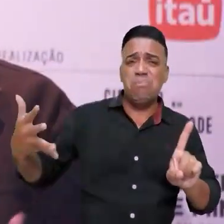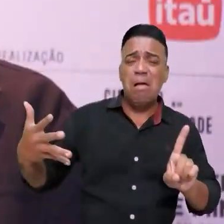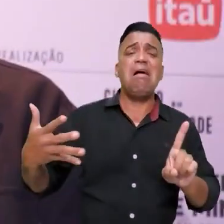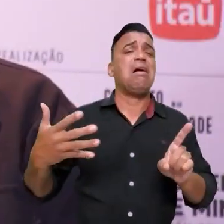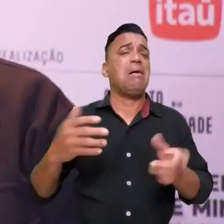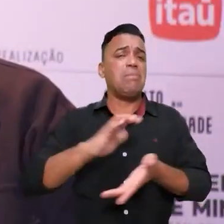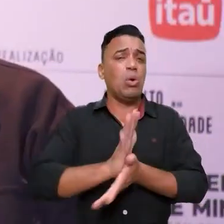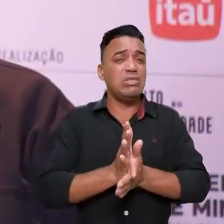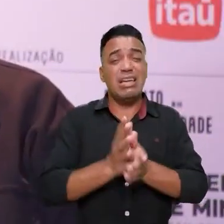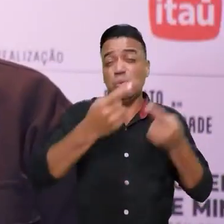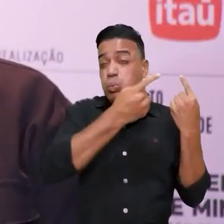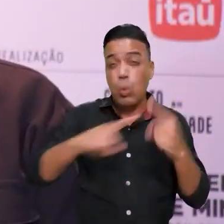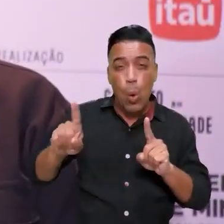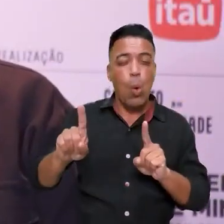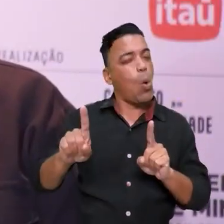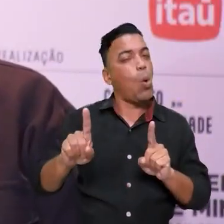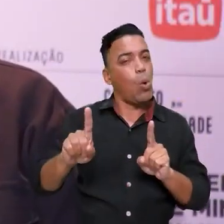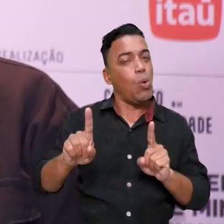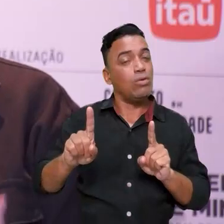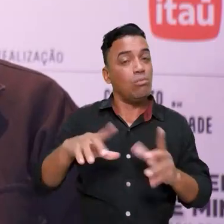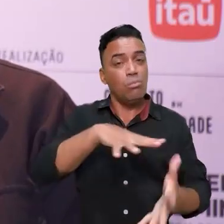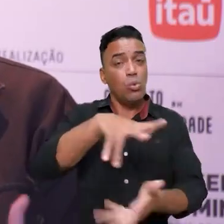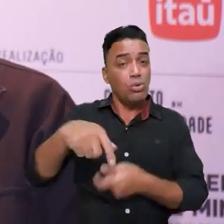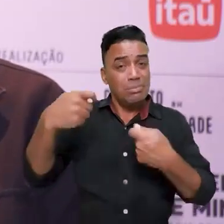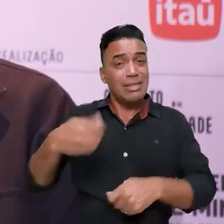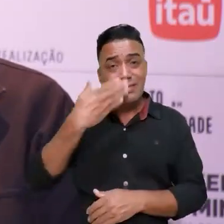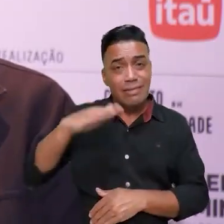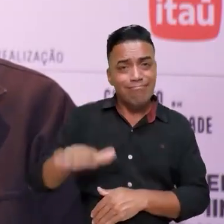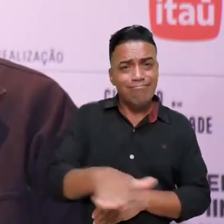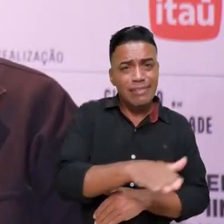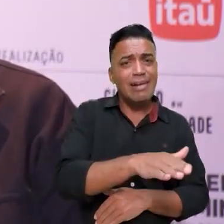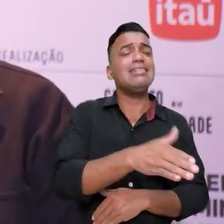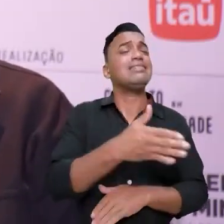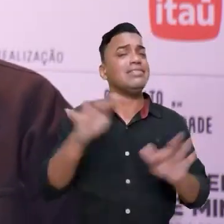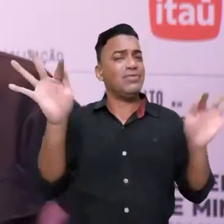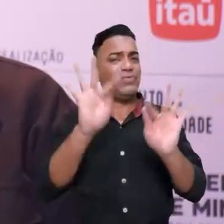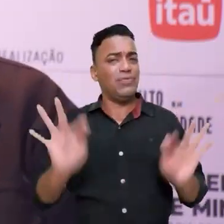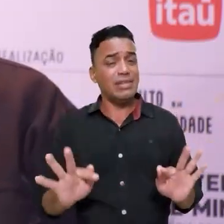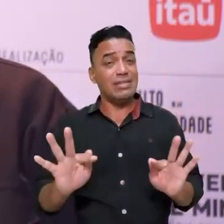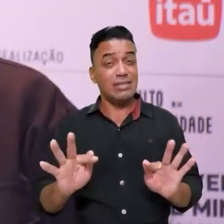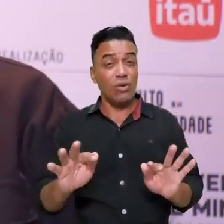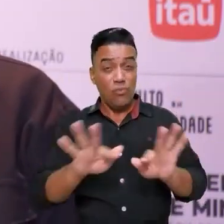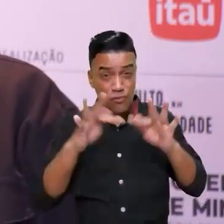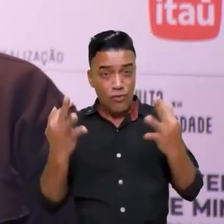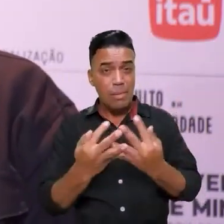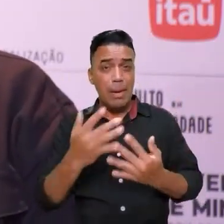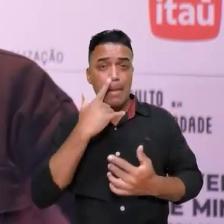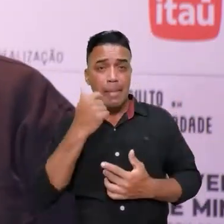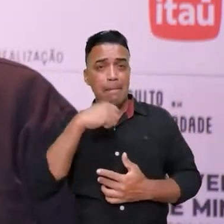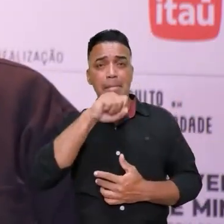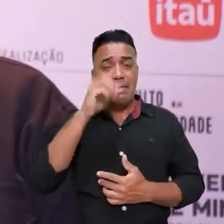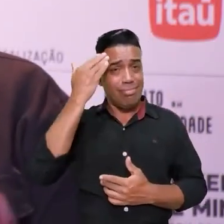todo tipo de preconceito, né? Assim, então, o mundo está precisando de crianças mais felizes, e quando os pais entendem isso, o